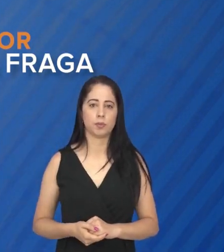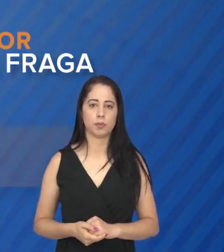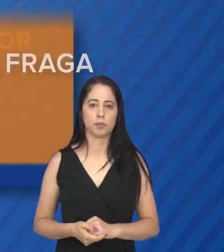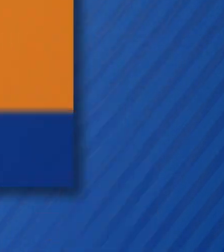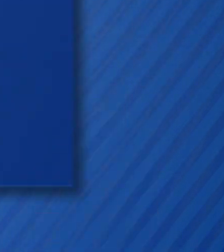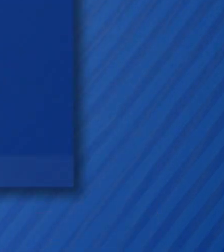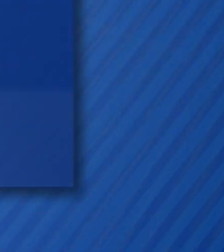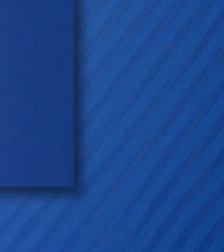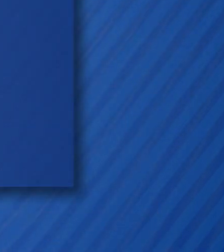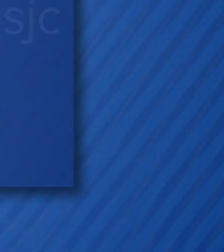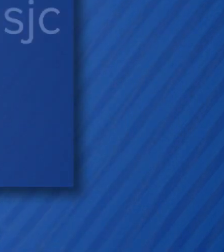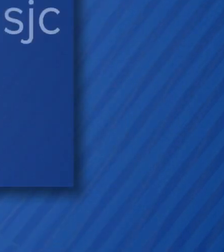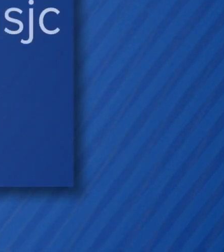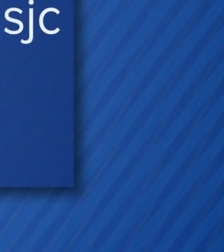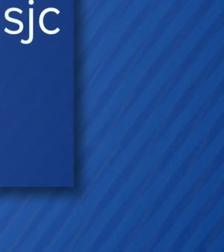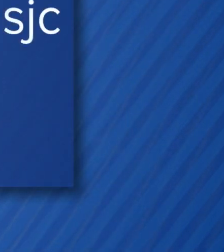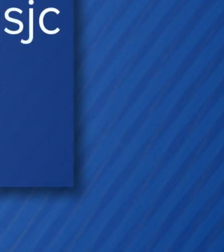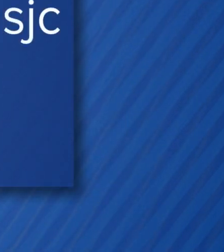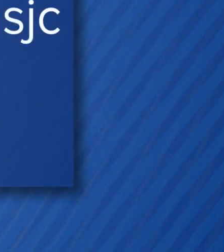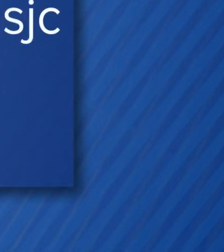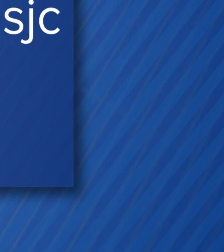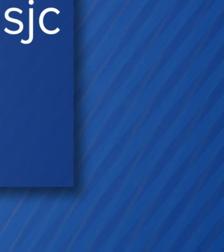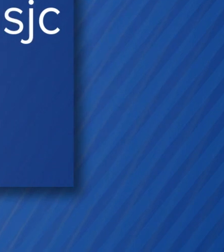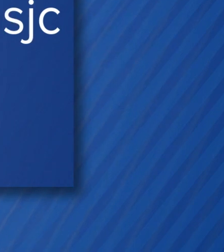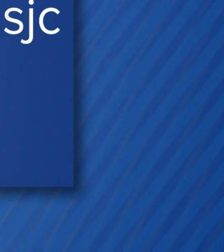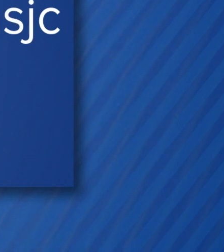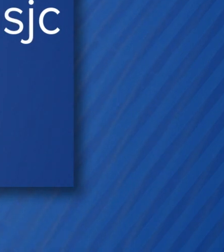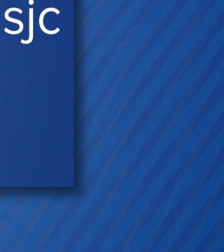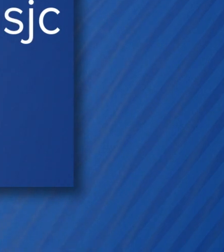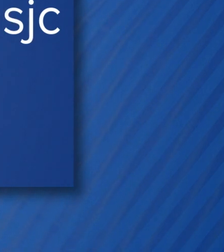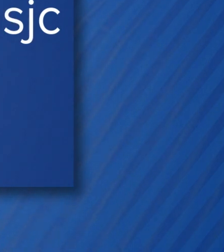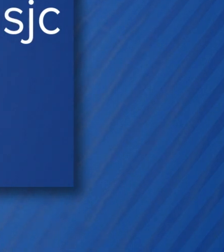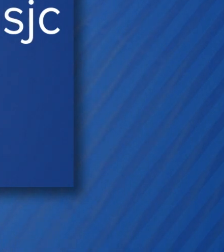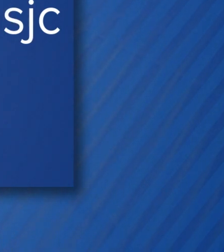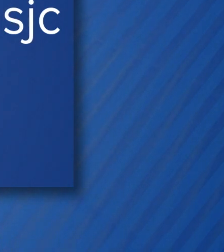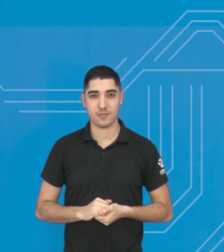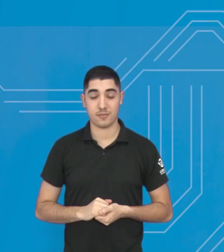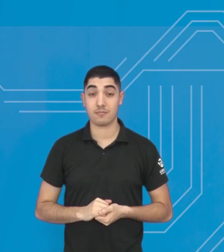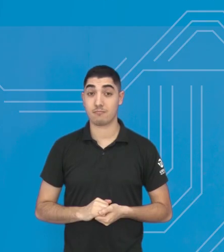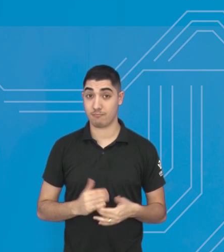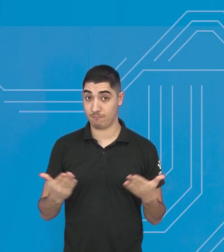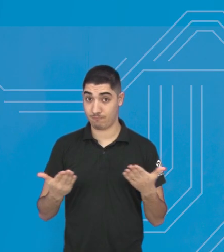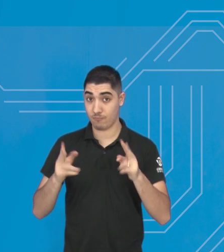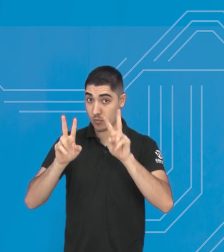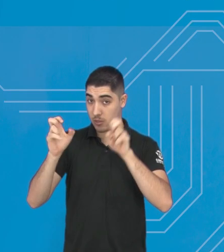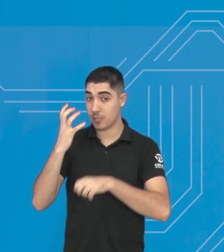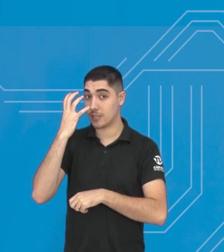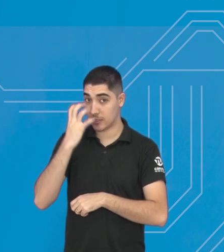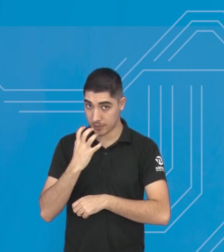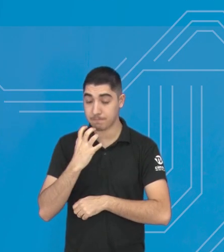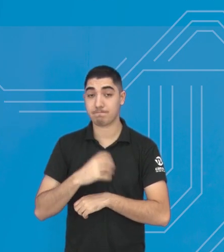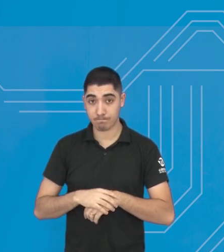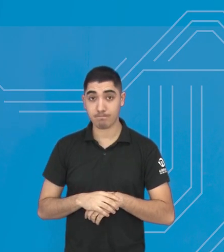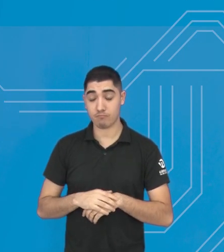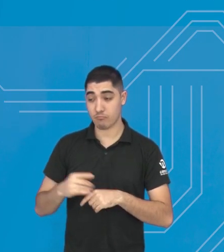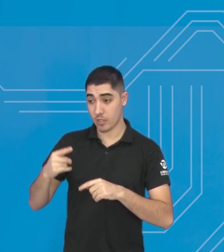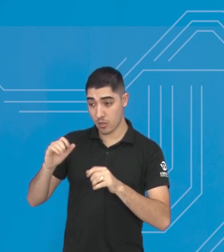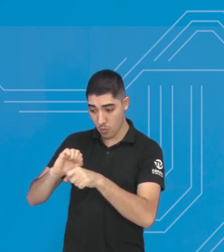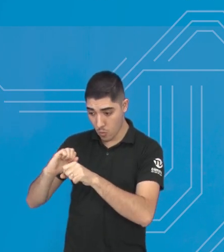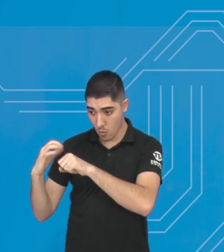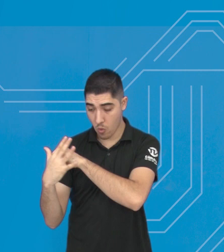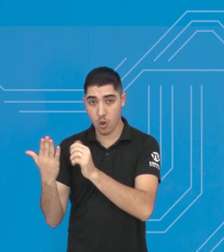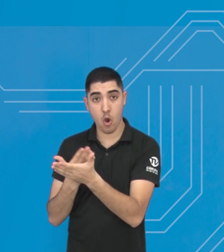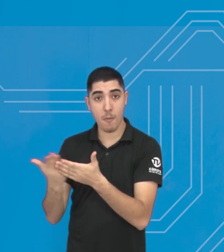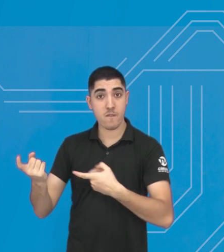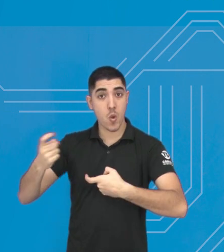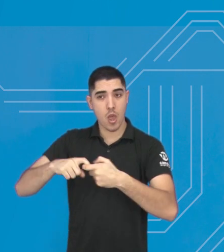Pascucci. A sessão na íntegra você confere no nosso canal do YouTube. Agora um assunto sério, hein? Ultimamente os casos